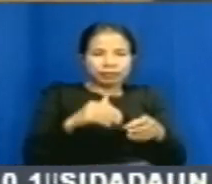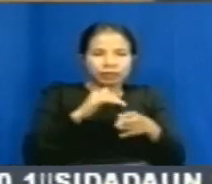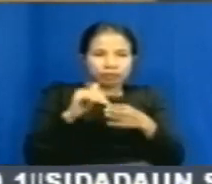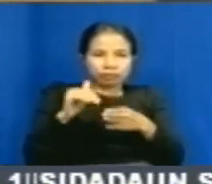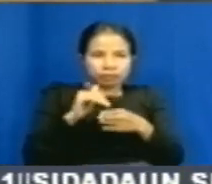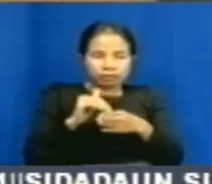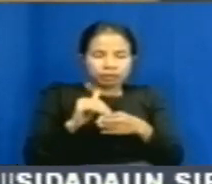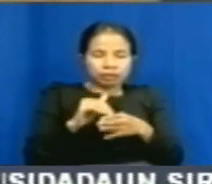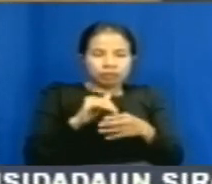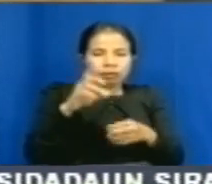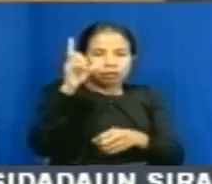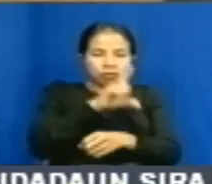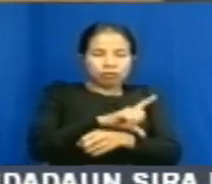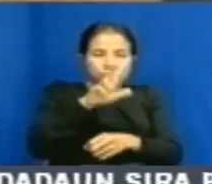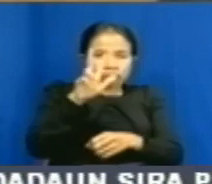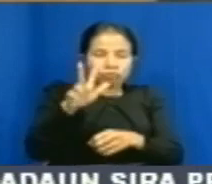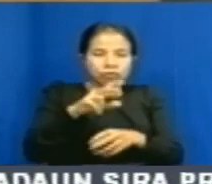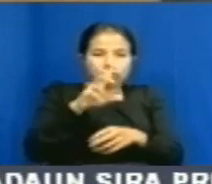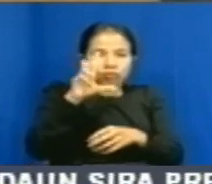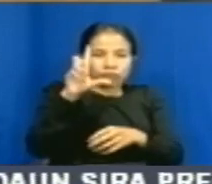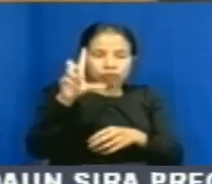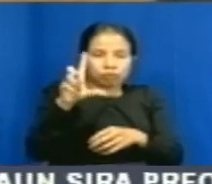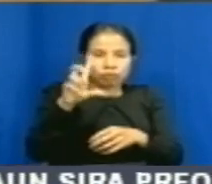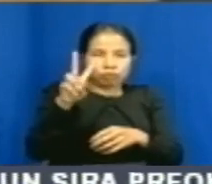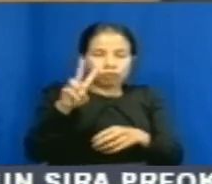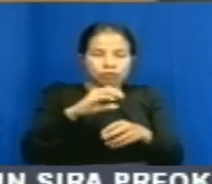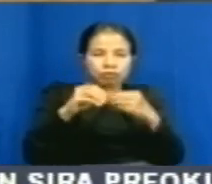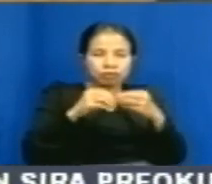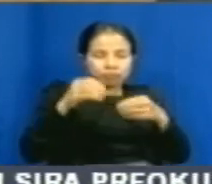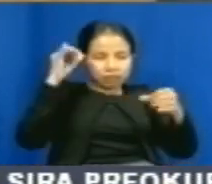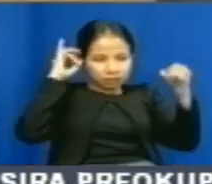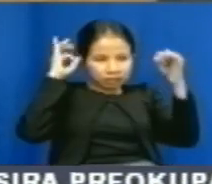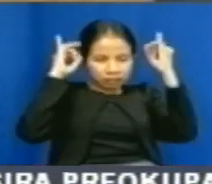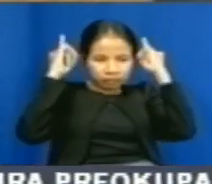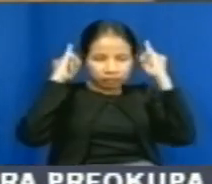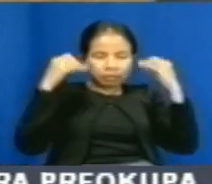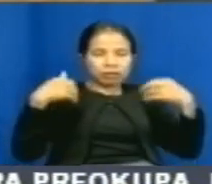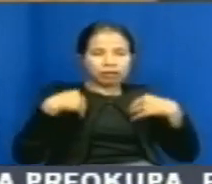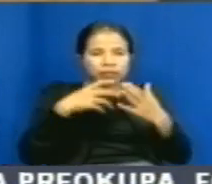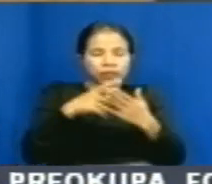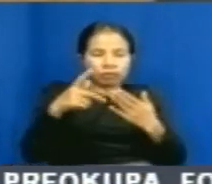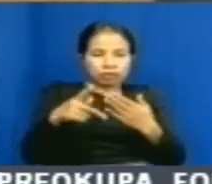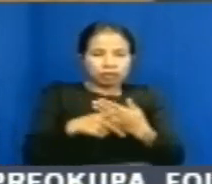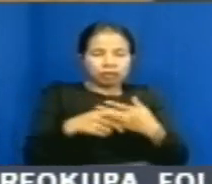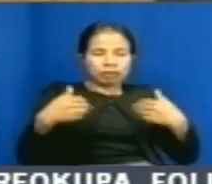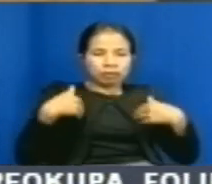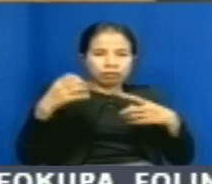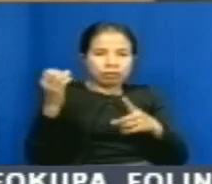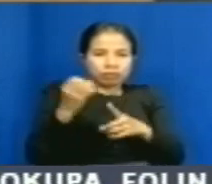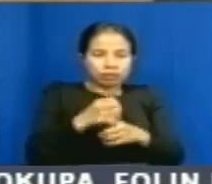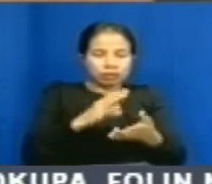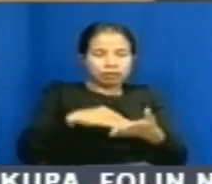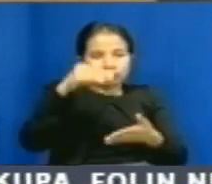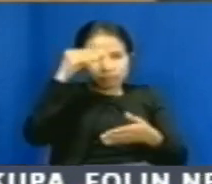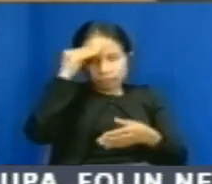loron rua, ona bai, formação peace jam ninian, iha ne be, iha programa idane, sira iha oportunidade,